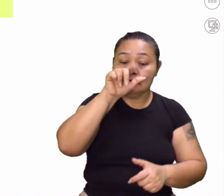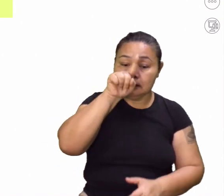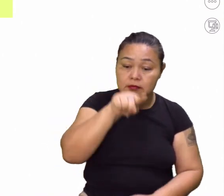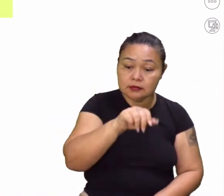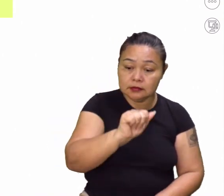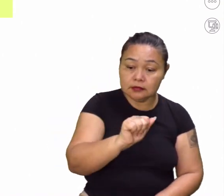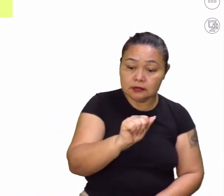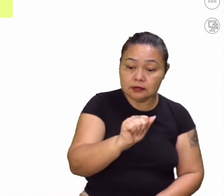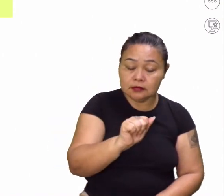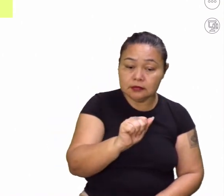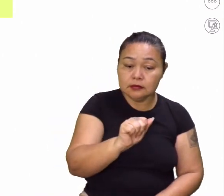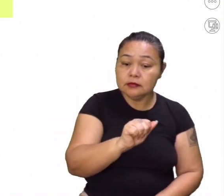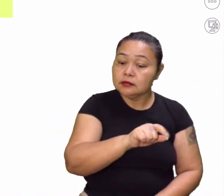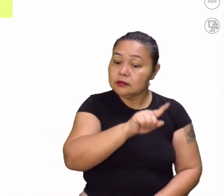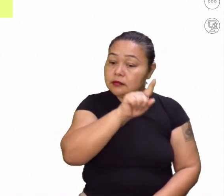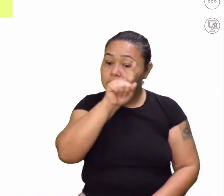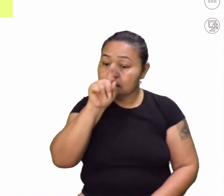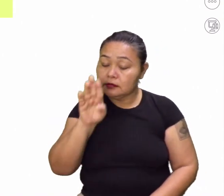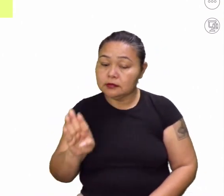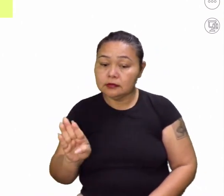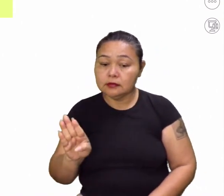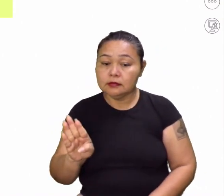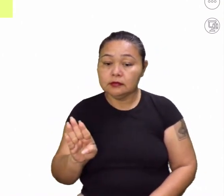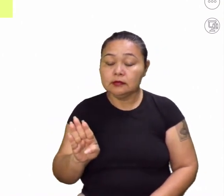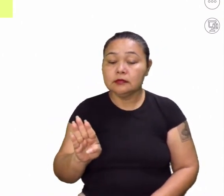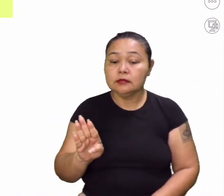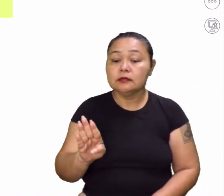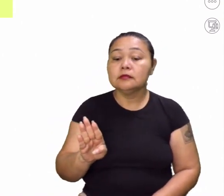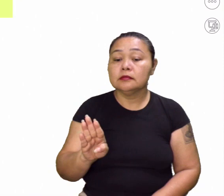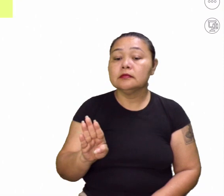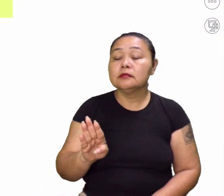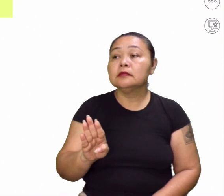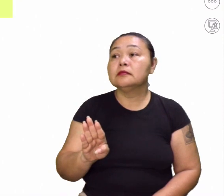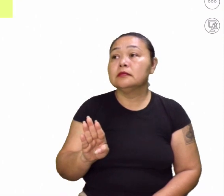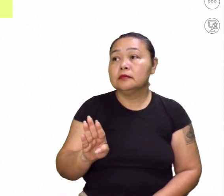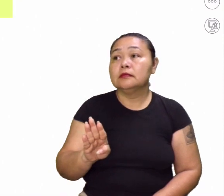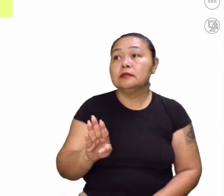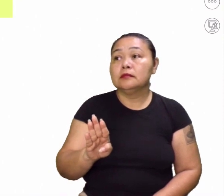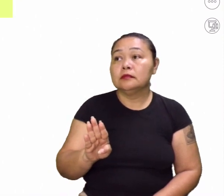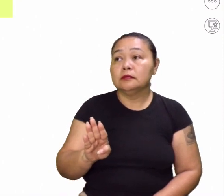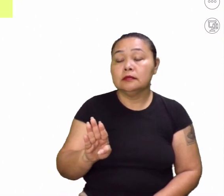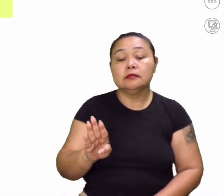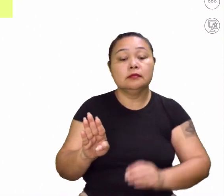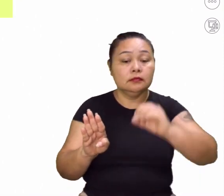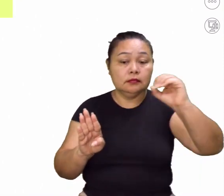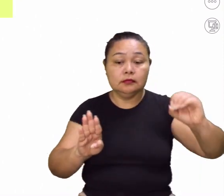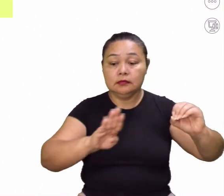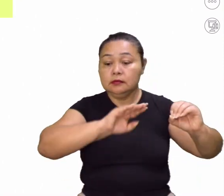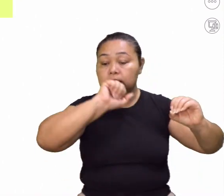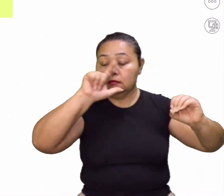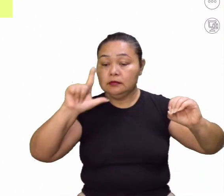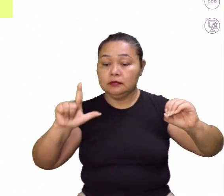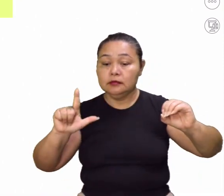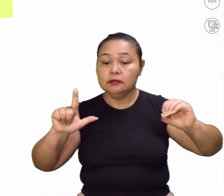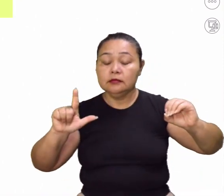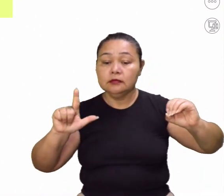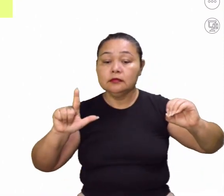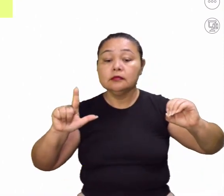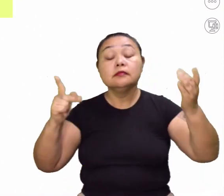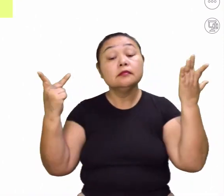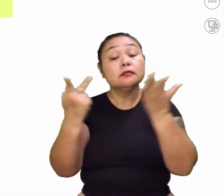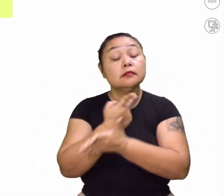A, estou indo para o ponto B. Eu leste, sei, né? Sim, aqui é oeste e aqui é leste. O que